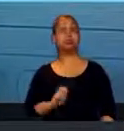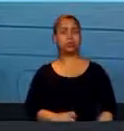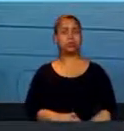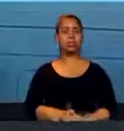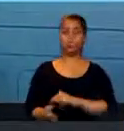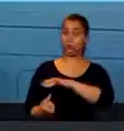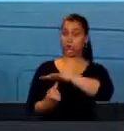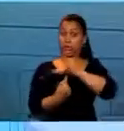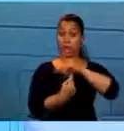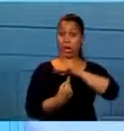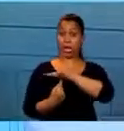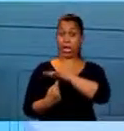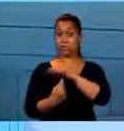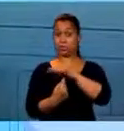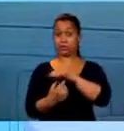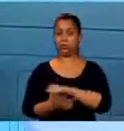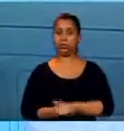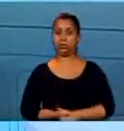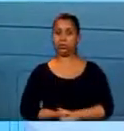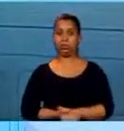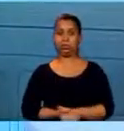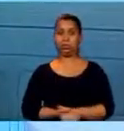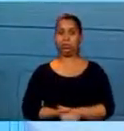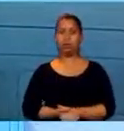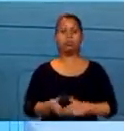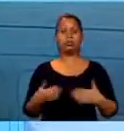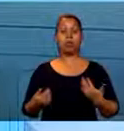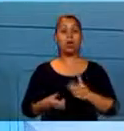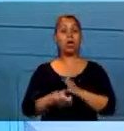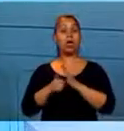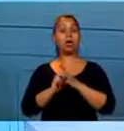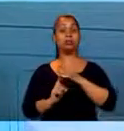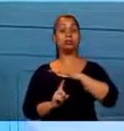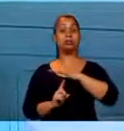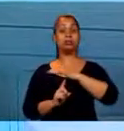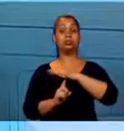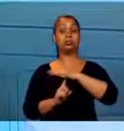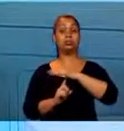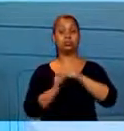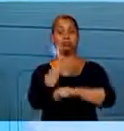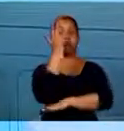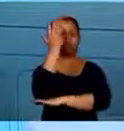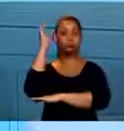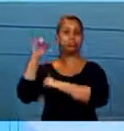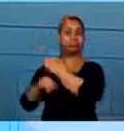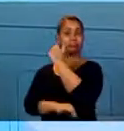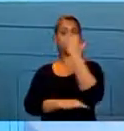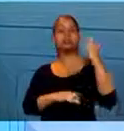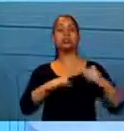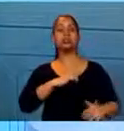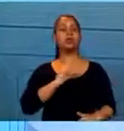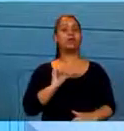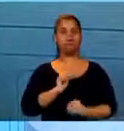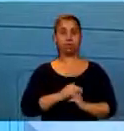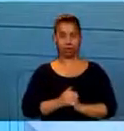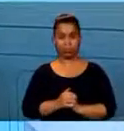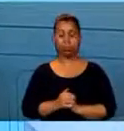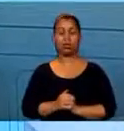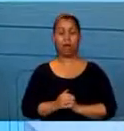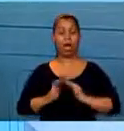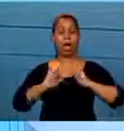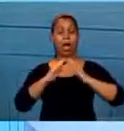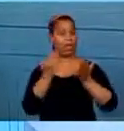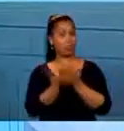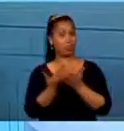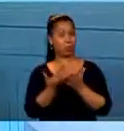Uma das praças é onde está o Fórum. Mas antes do Fórum, ali teve o Cardeal Leme, que ocupou o lugar da